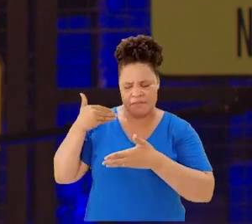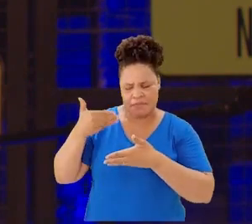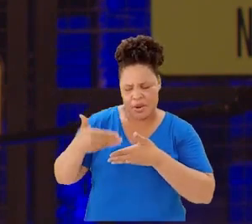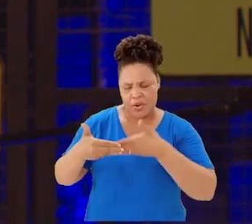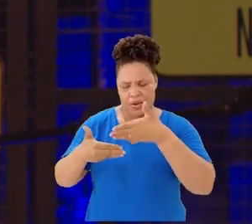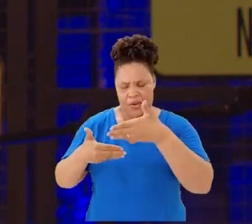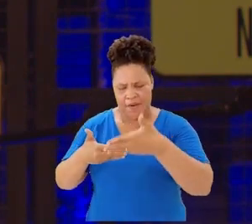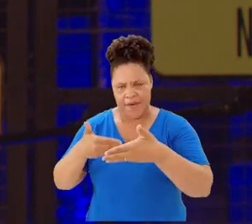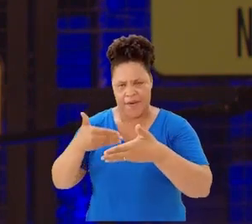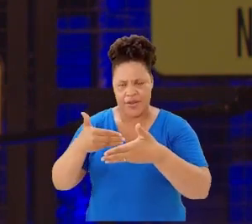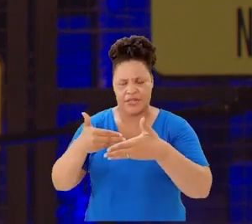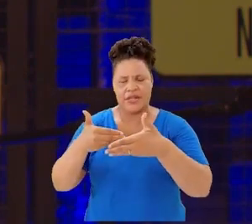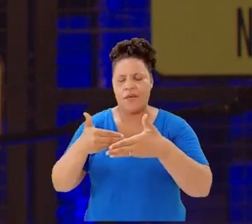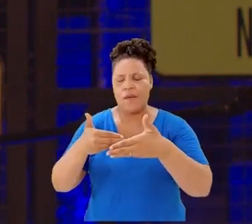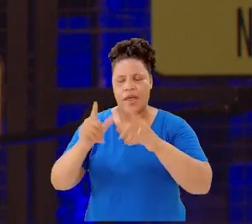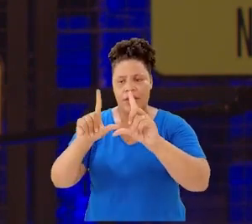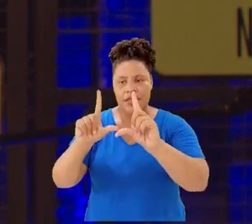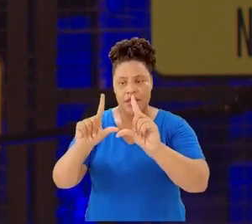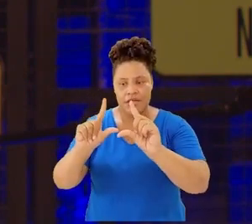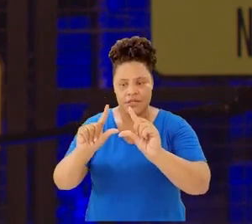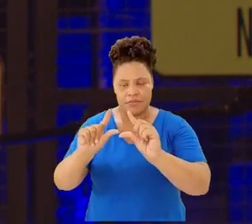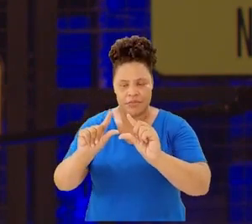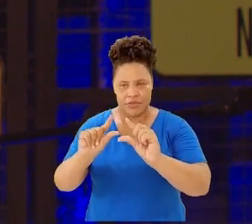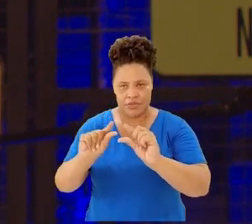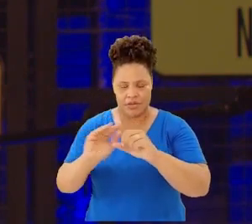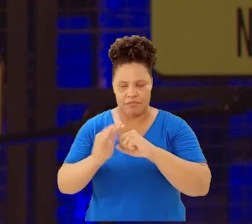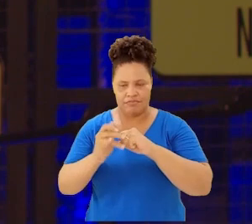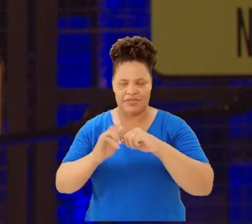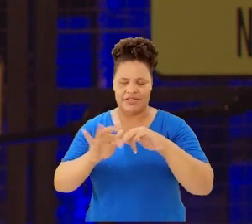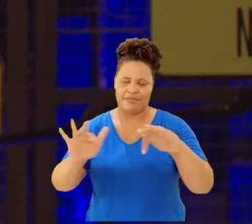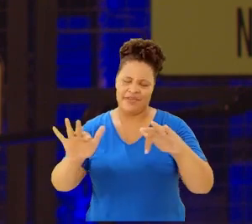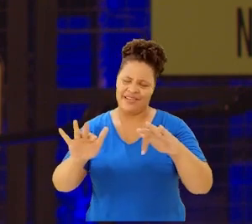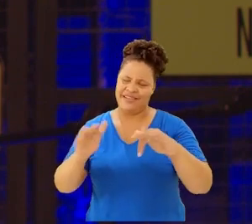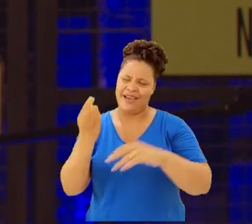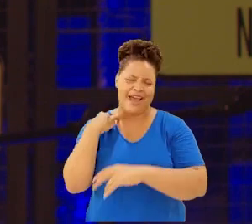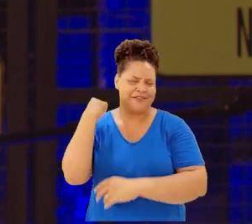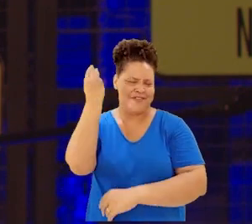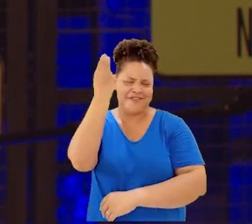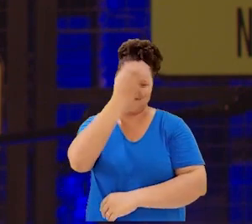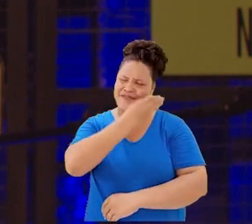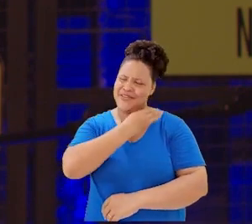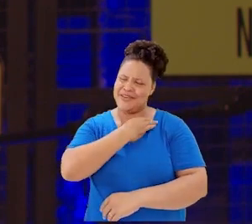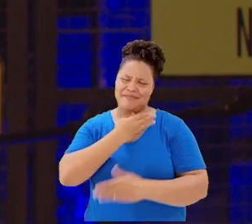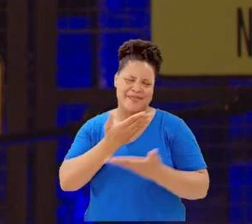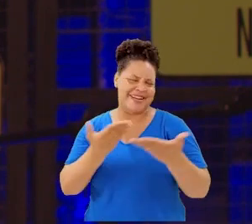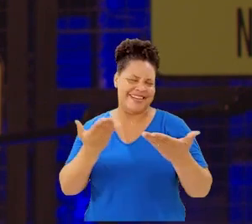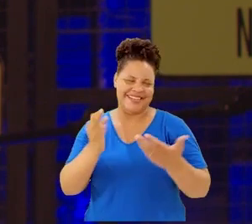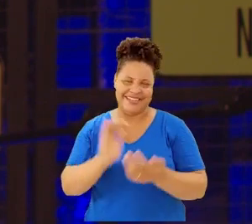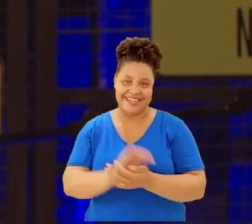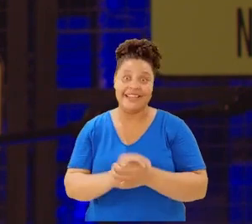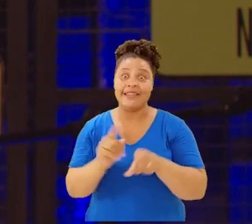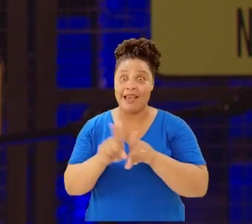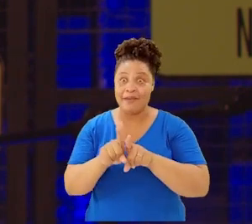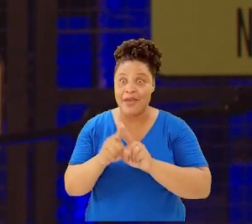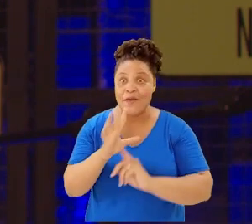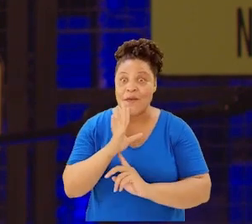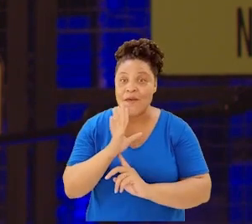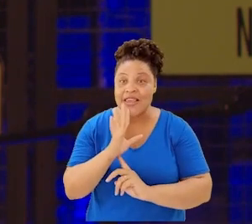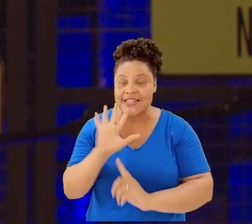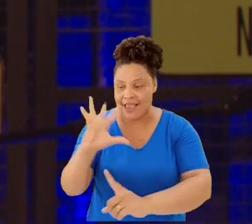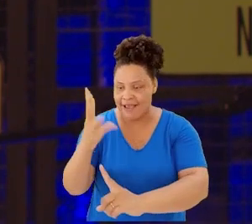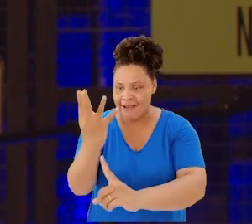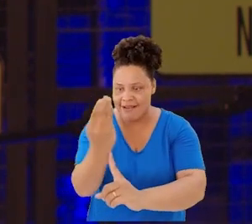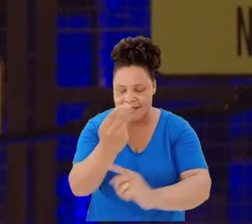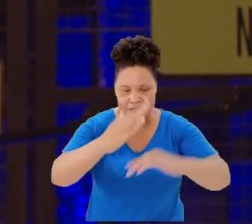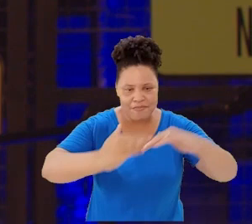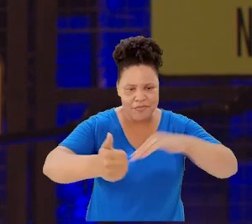de desfazer, né, tudo isso. Então, Ave Maria é muito especial. E de conhecer também muitos artistas que... Geralmente,